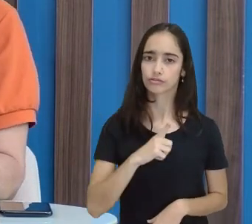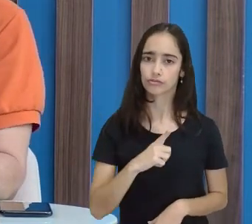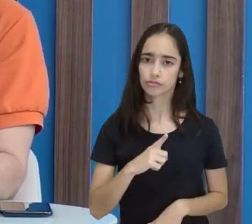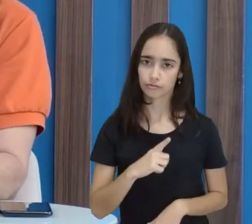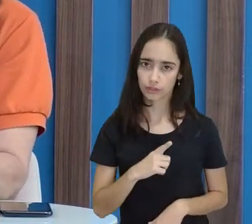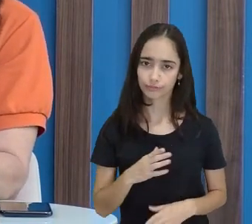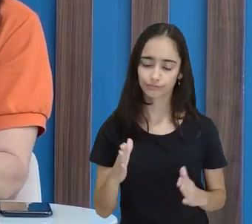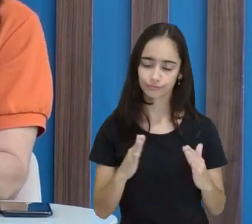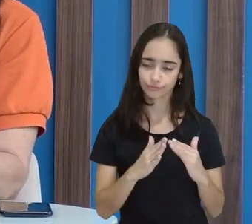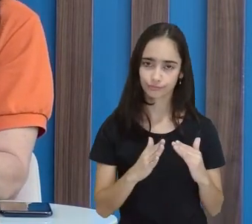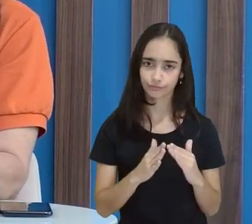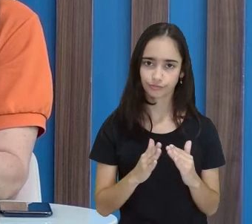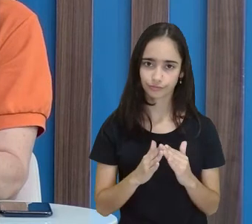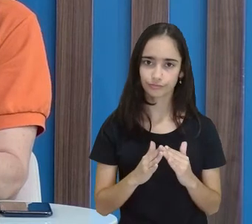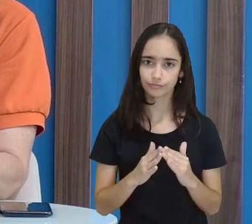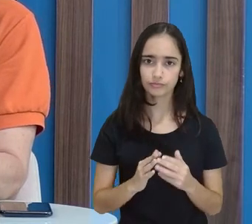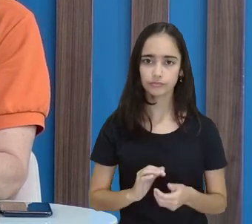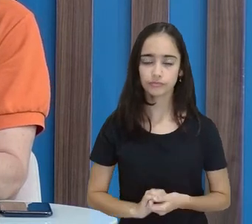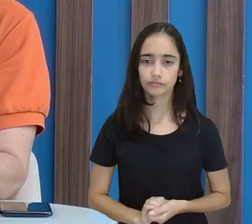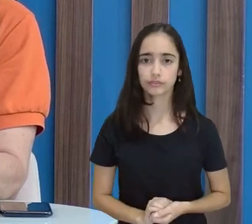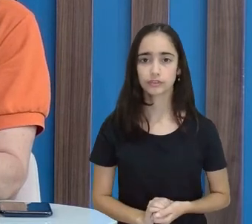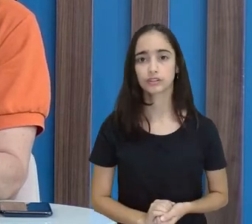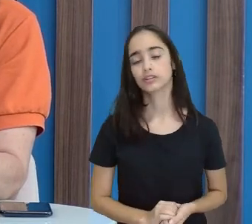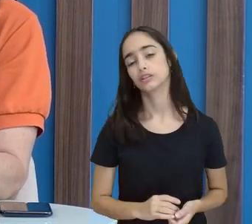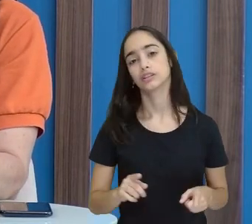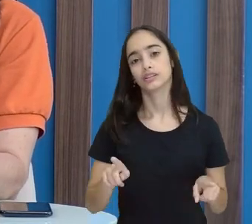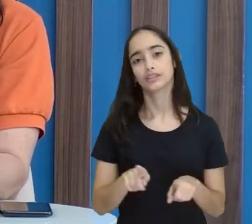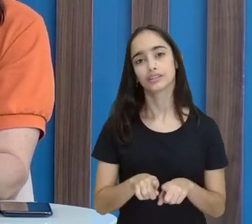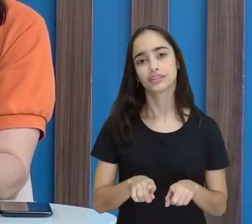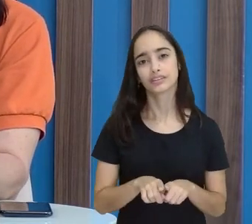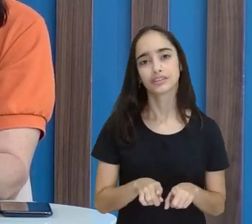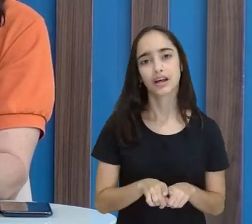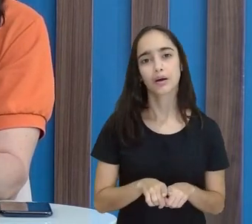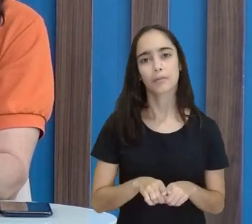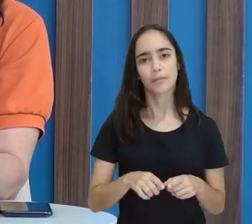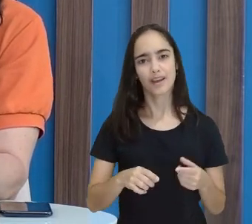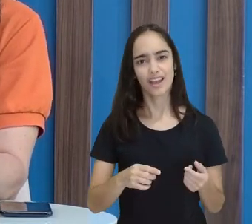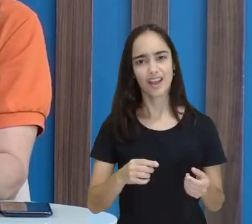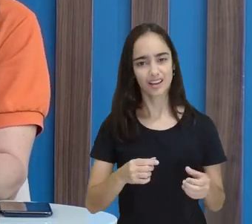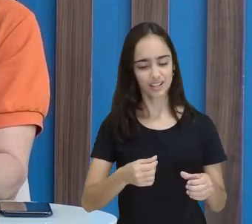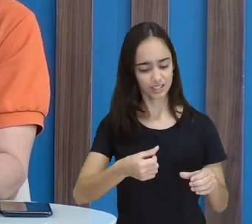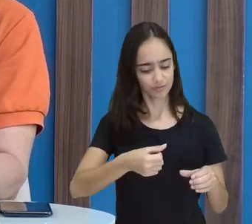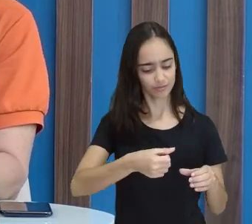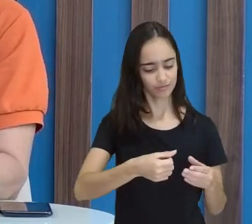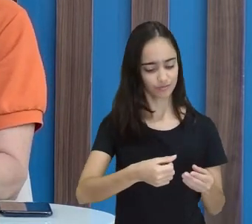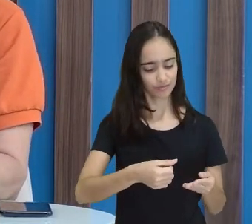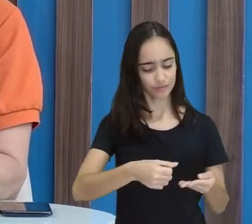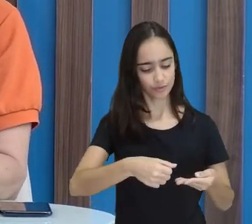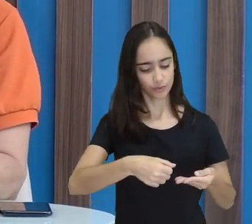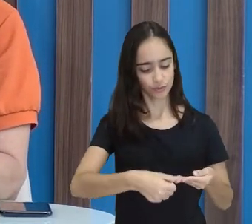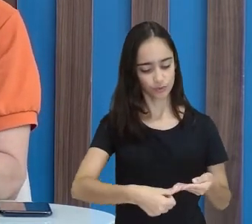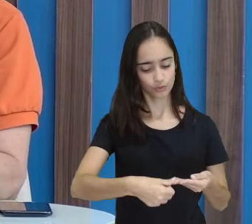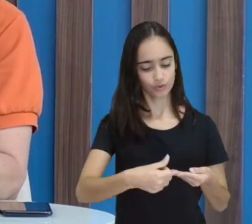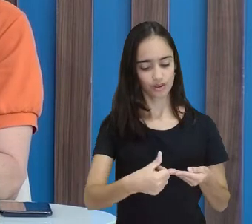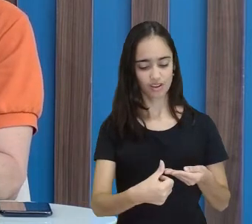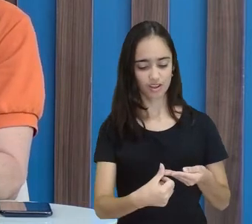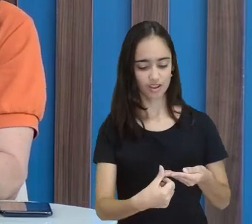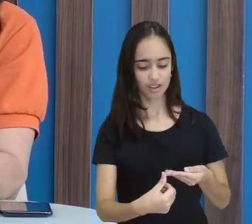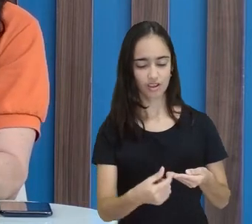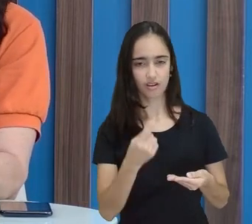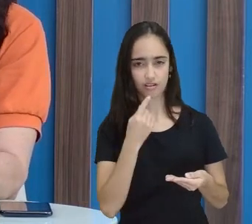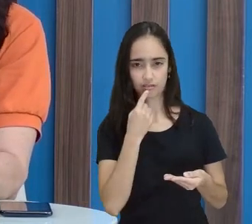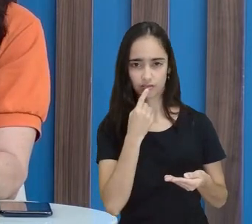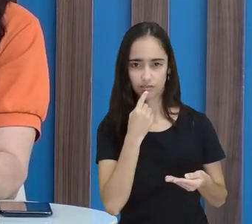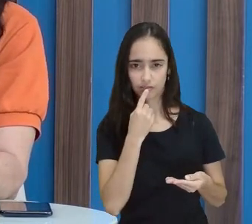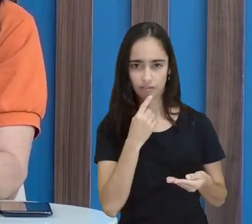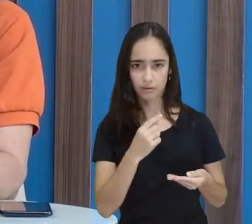para medir a quantidade de glicemia, né? Que tem que furar o dedinho assim, Minha mãe tem diabetes e de vez em quando a gente tem